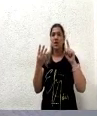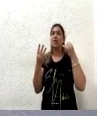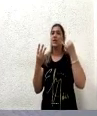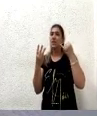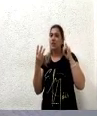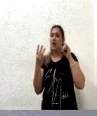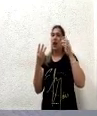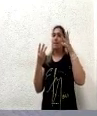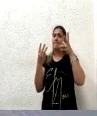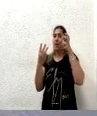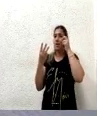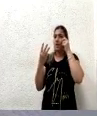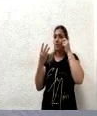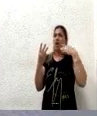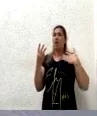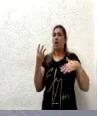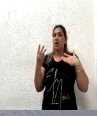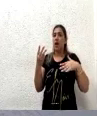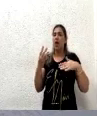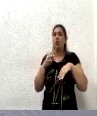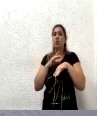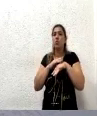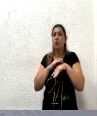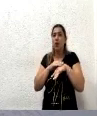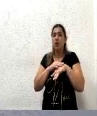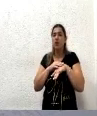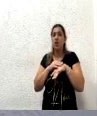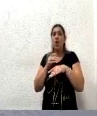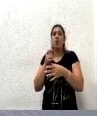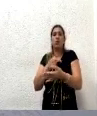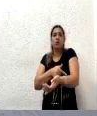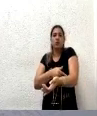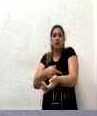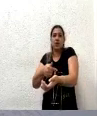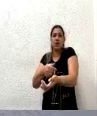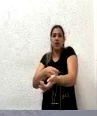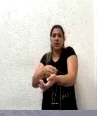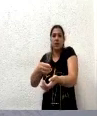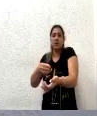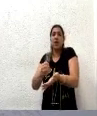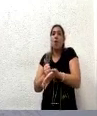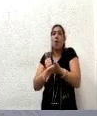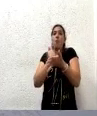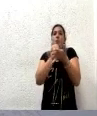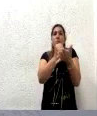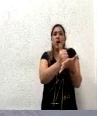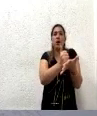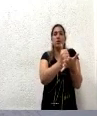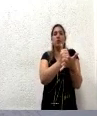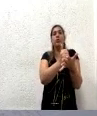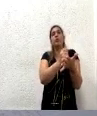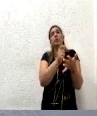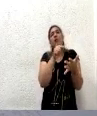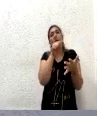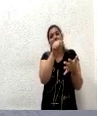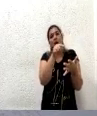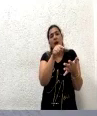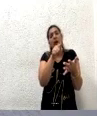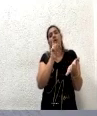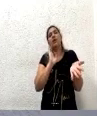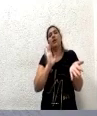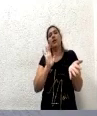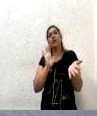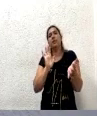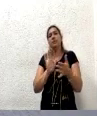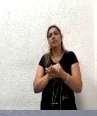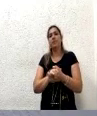está positiva para dengue, eu posso encaminhar o exame de sangue dela, colhido da veia, né, e